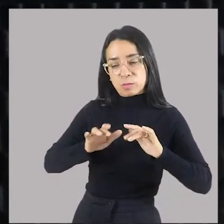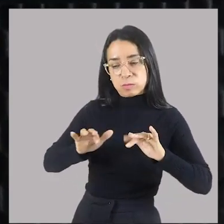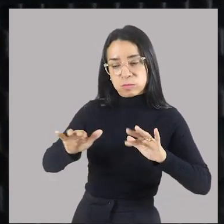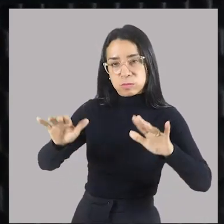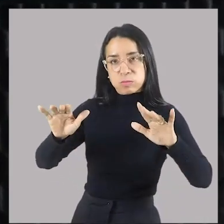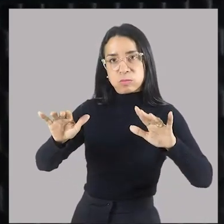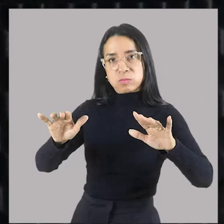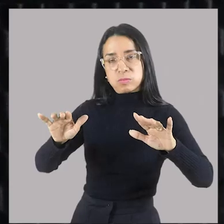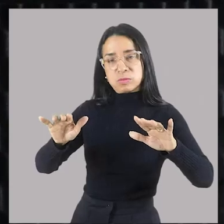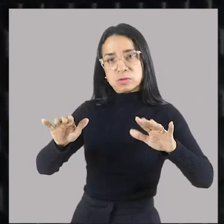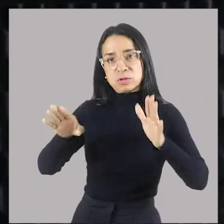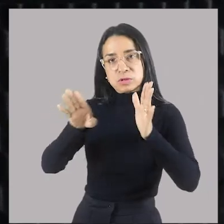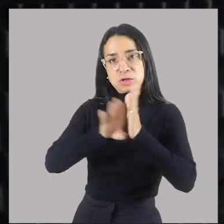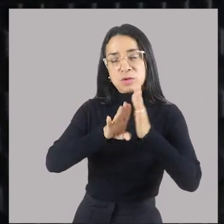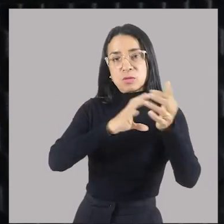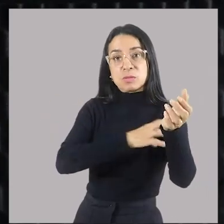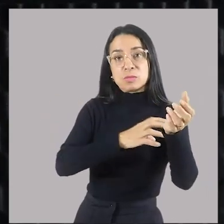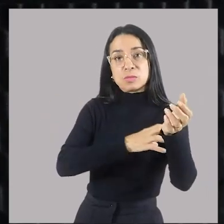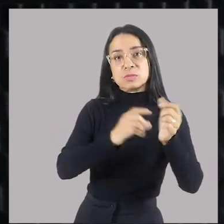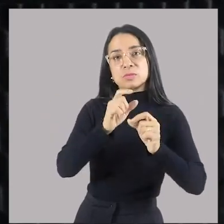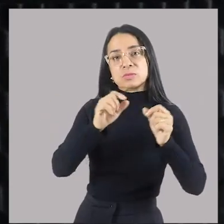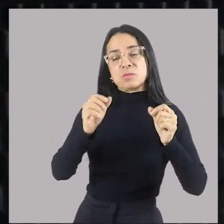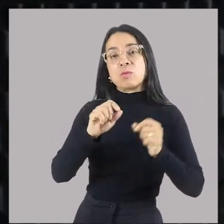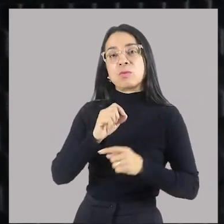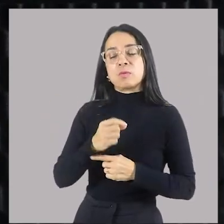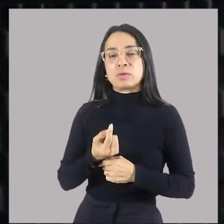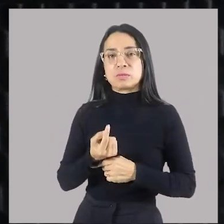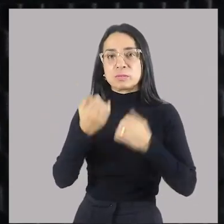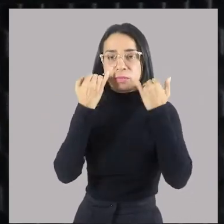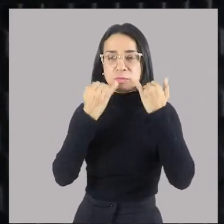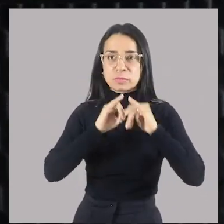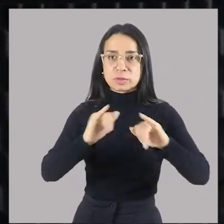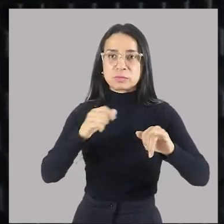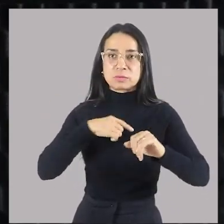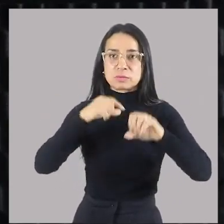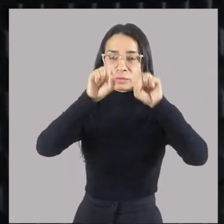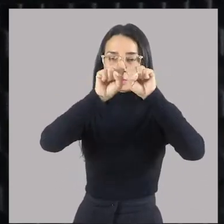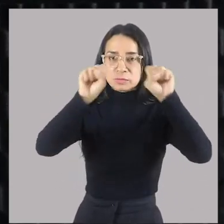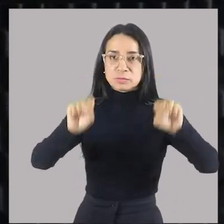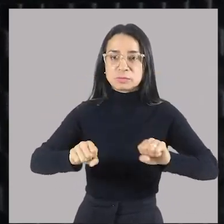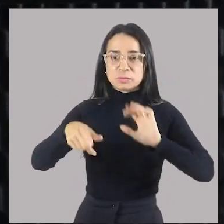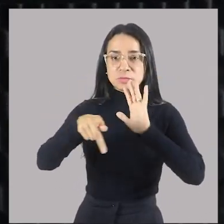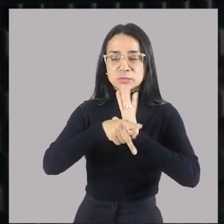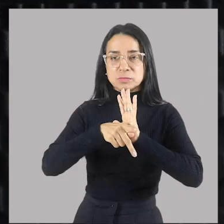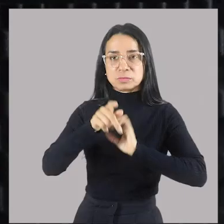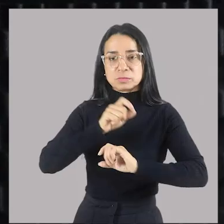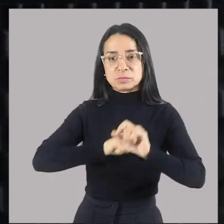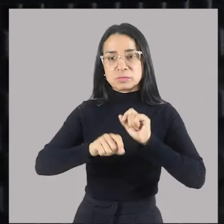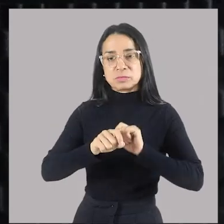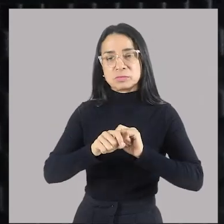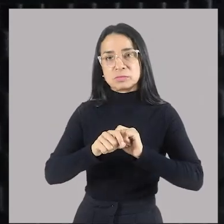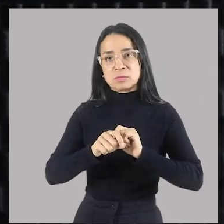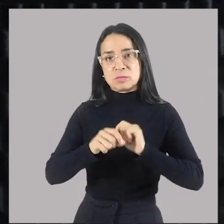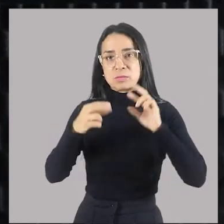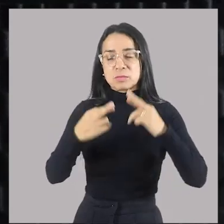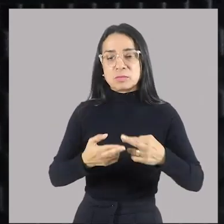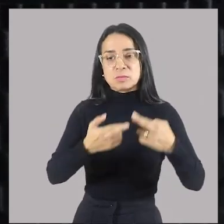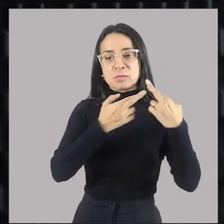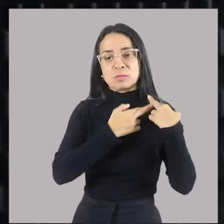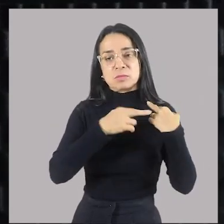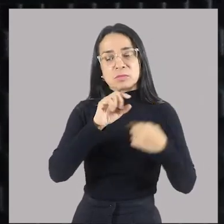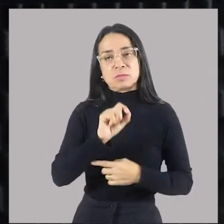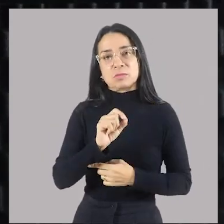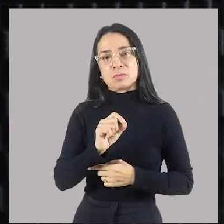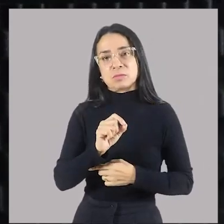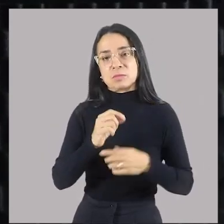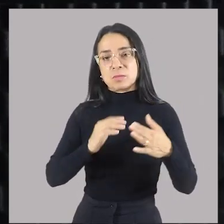chegou até esses músculos uma informação. Então, eles têm um sistema que é responsável